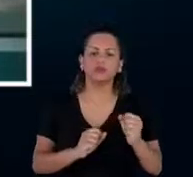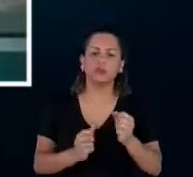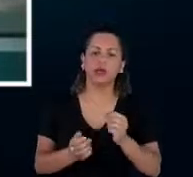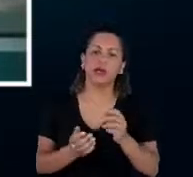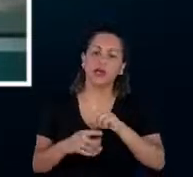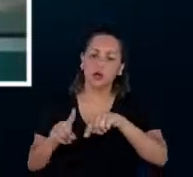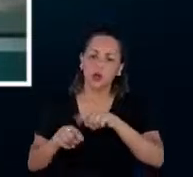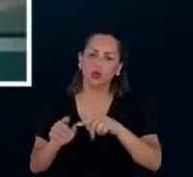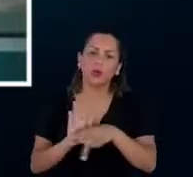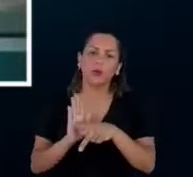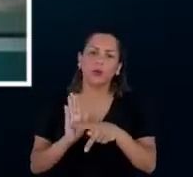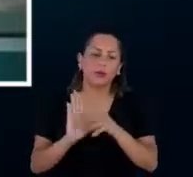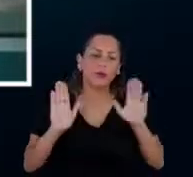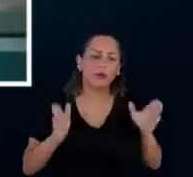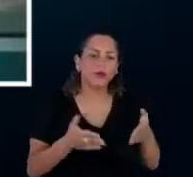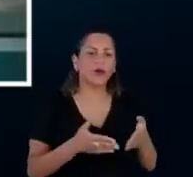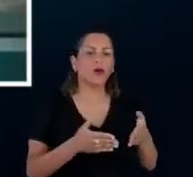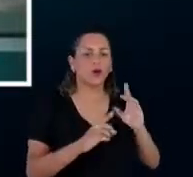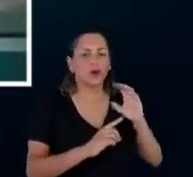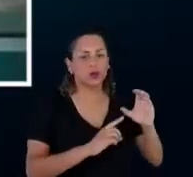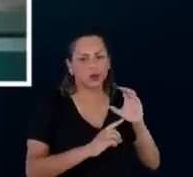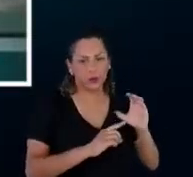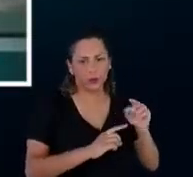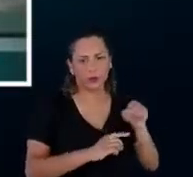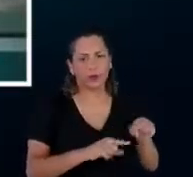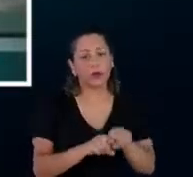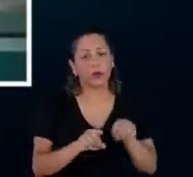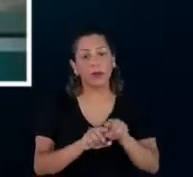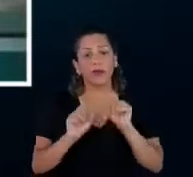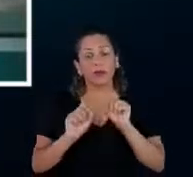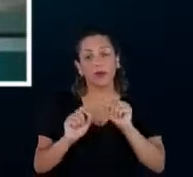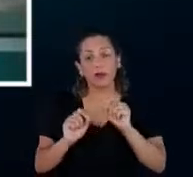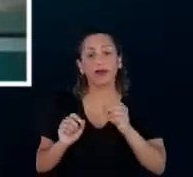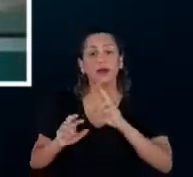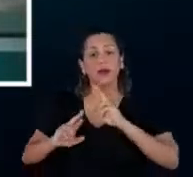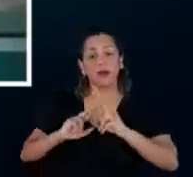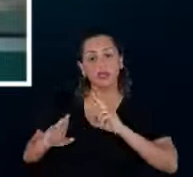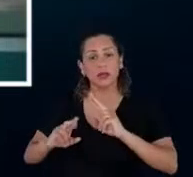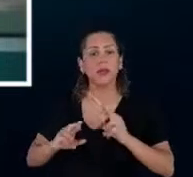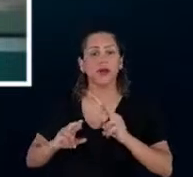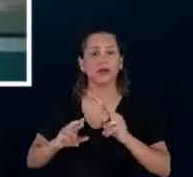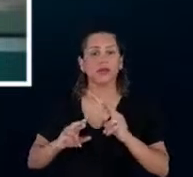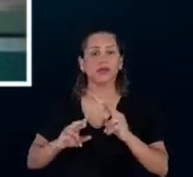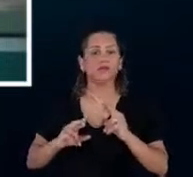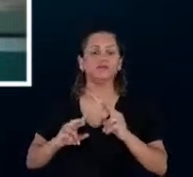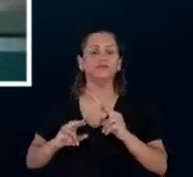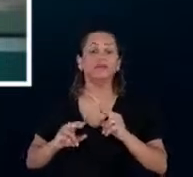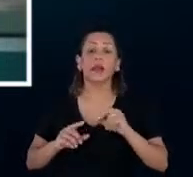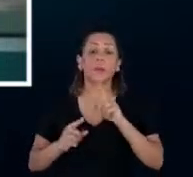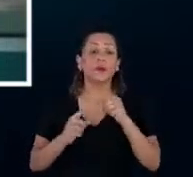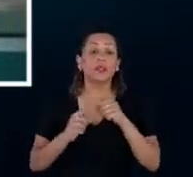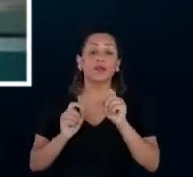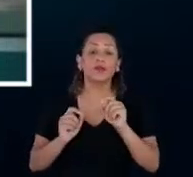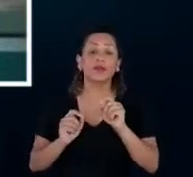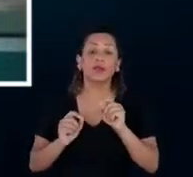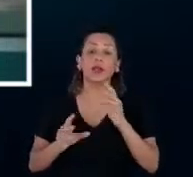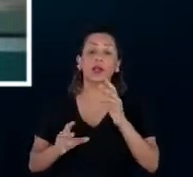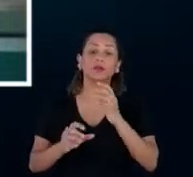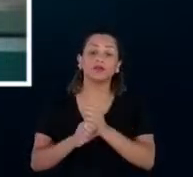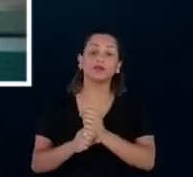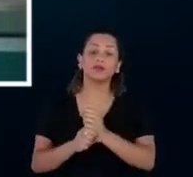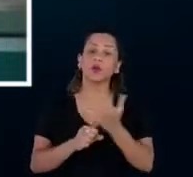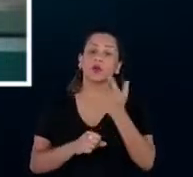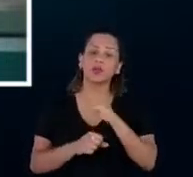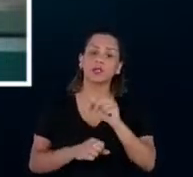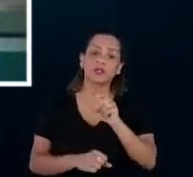consumidor e promover a resposta da demanda. A nossa meta é atingir 59